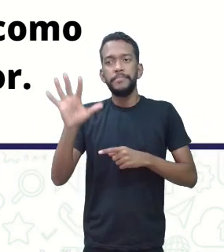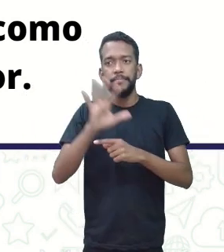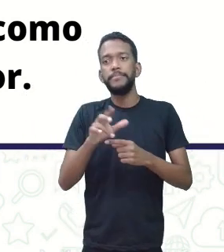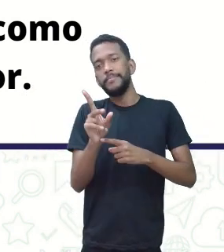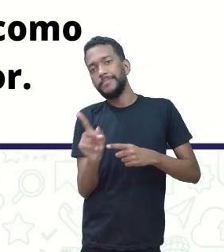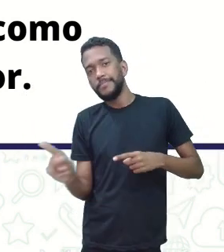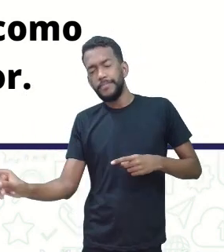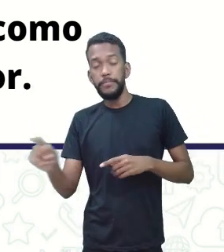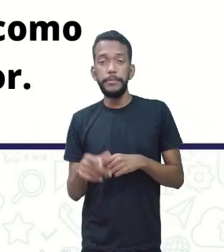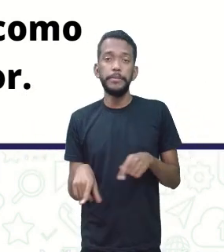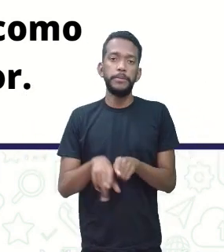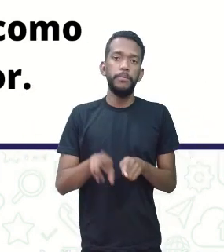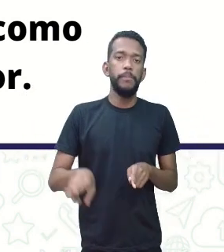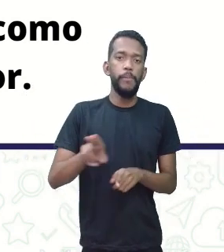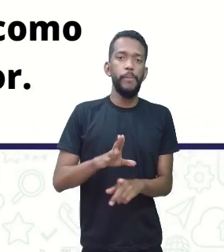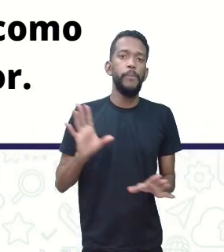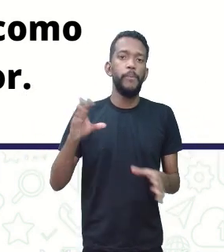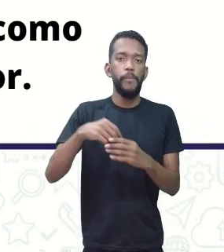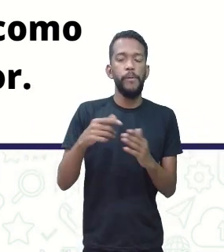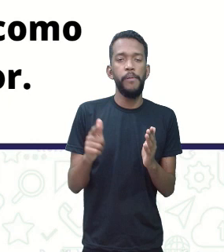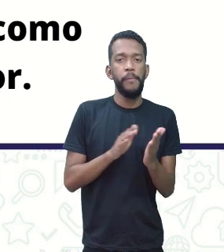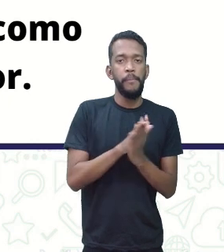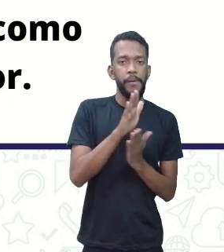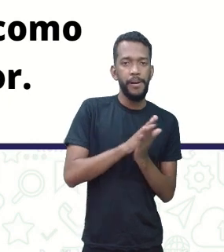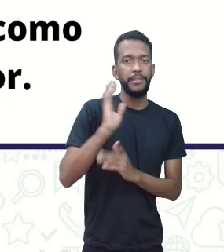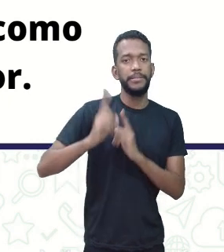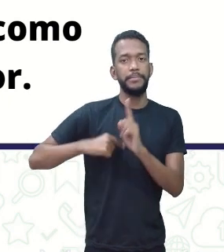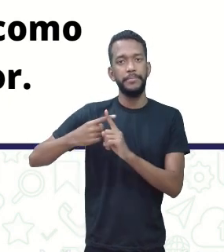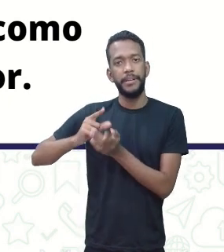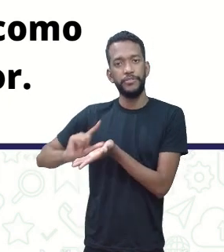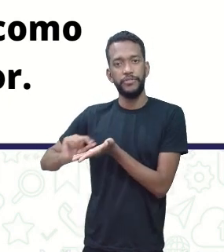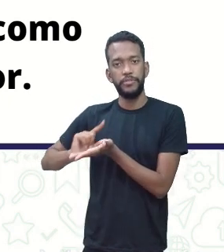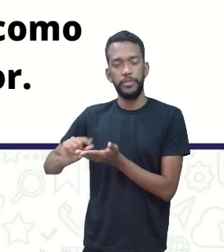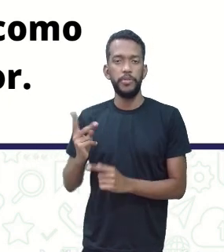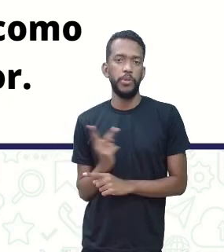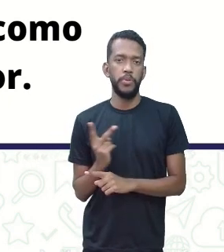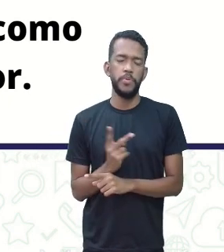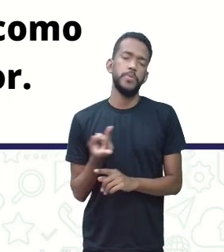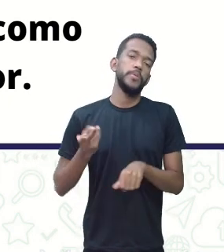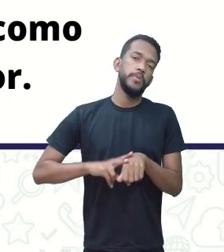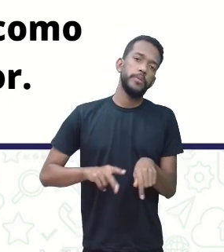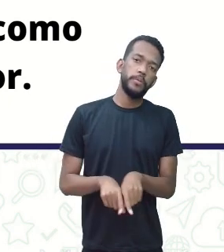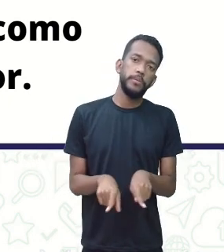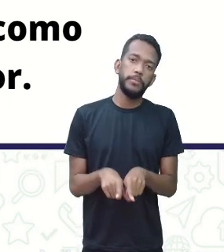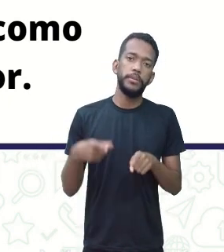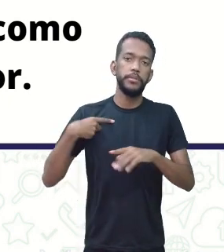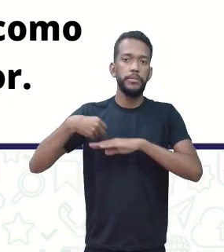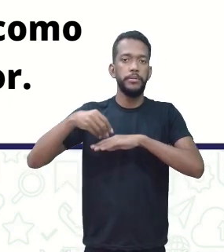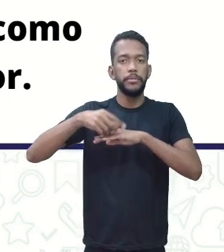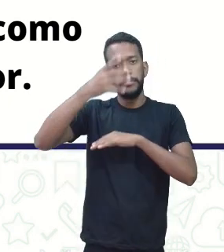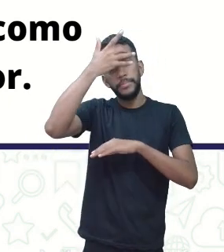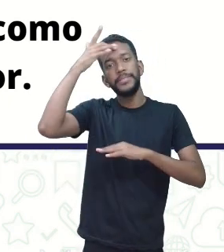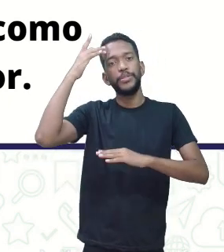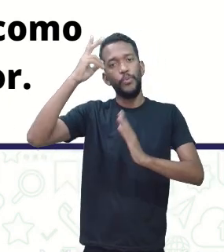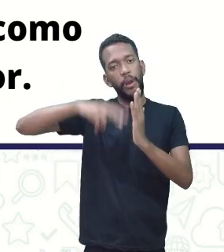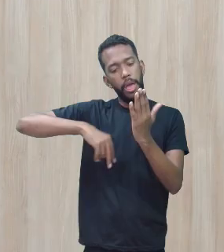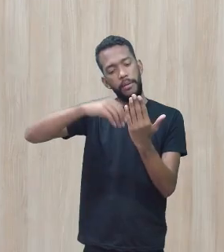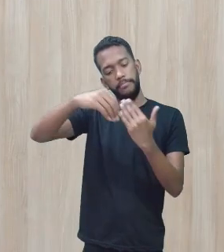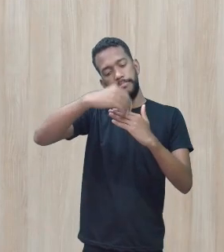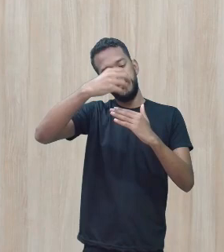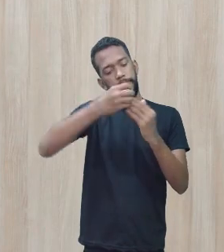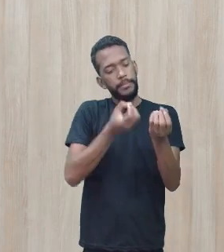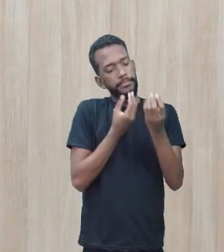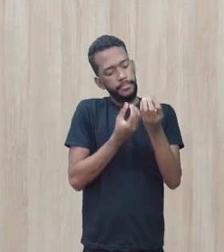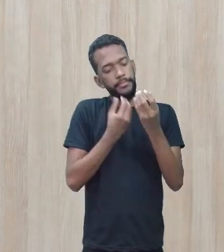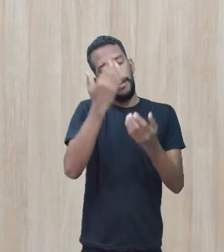com frequência na mídia impressa e digital, tendo como principal função informar o leitor. Quando